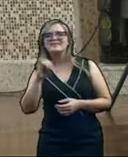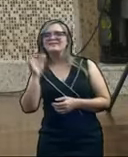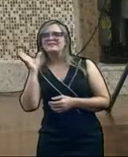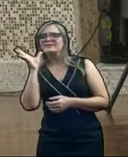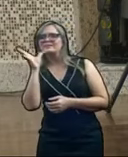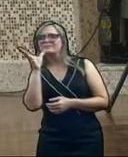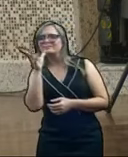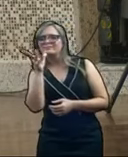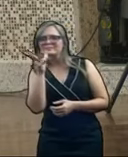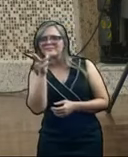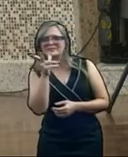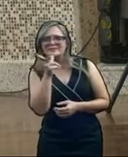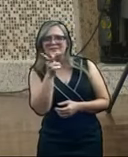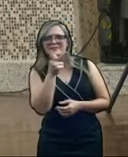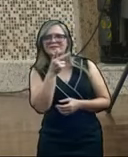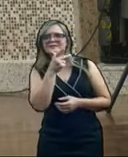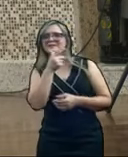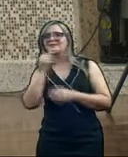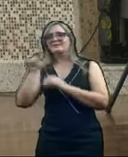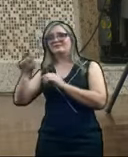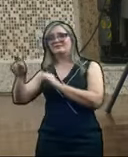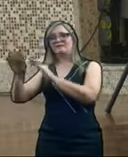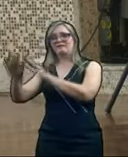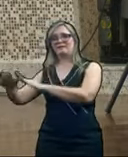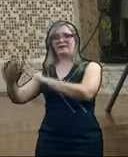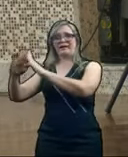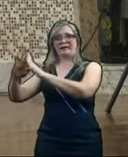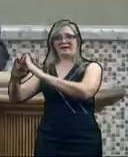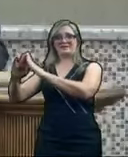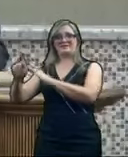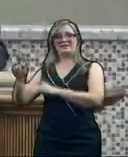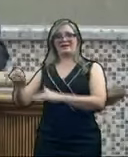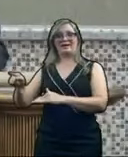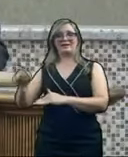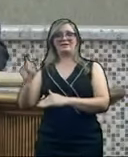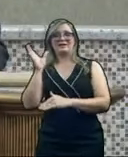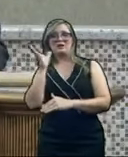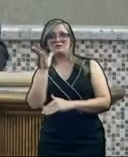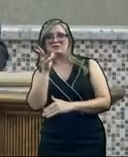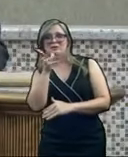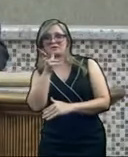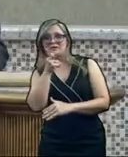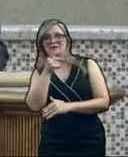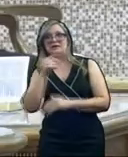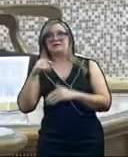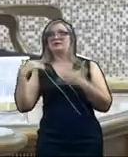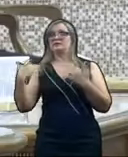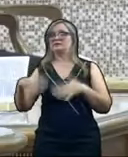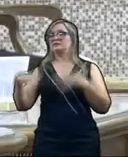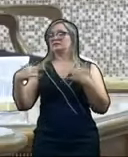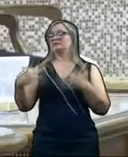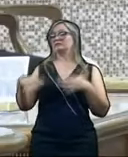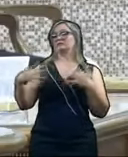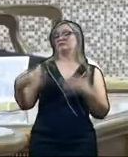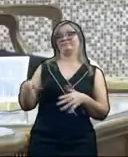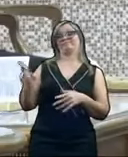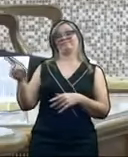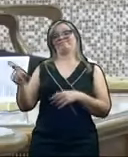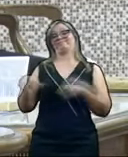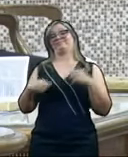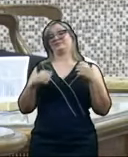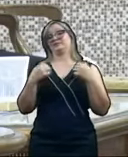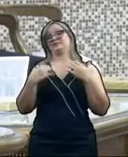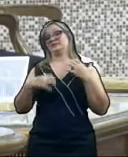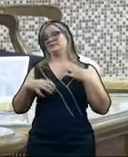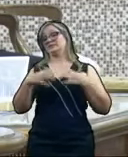não e olha desconfiar não E aí até que dia vai isso aqui